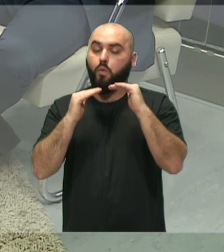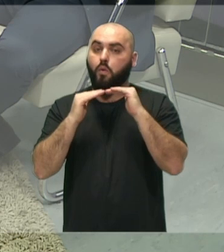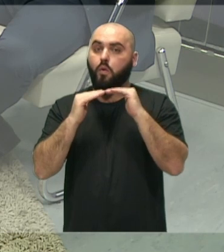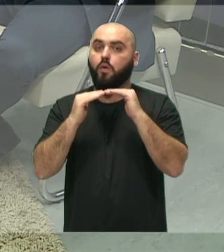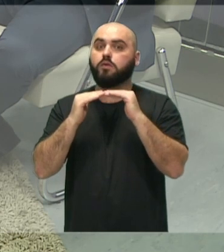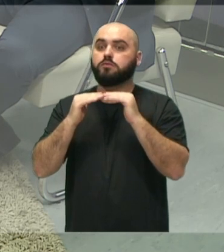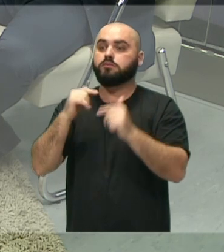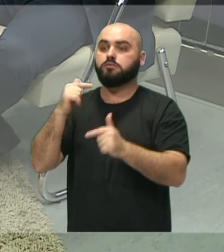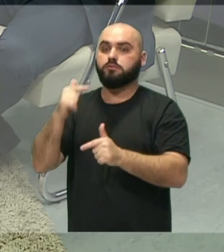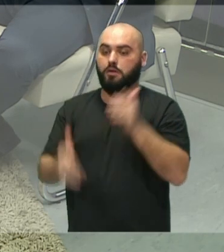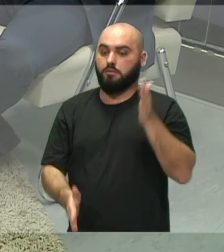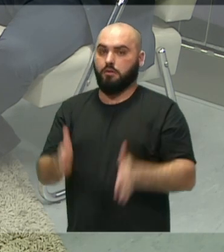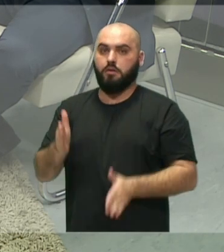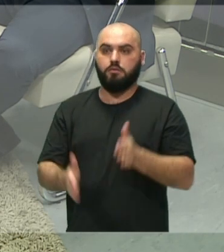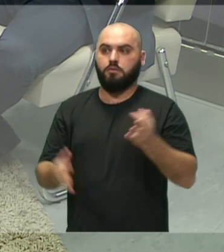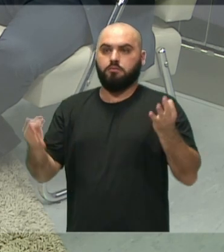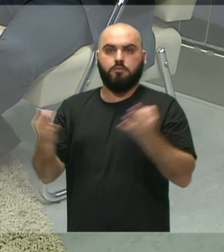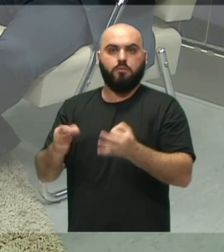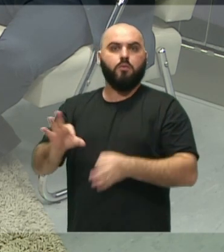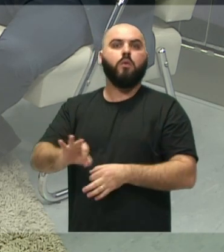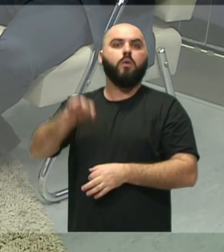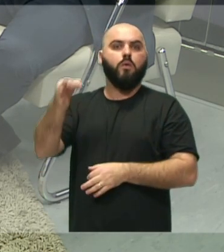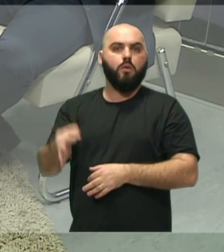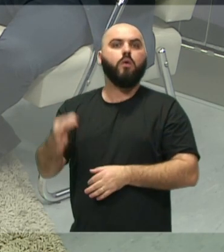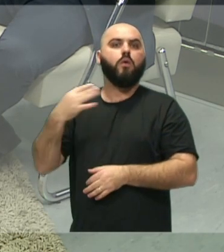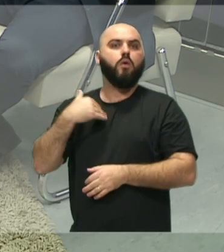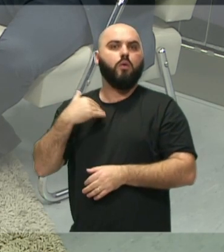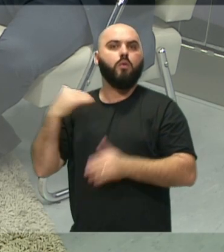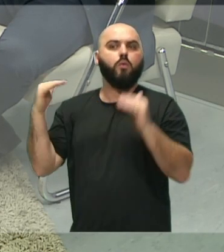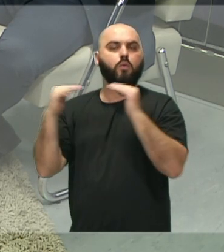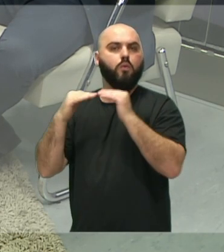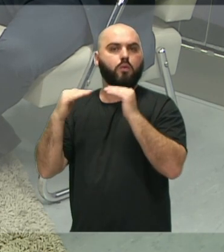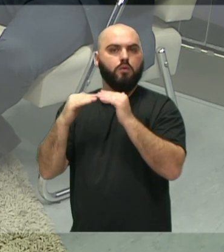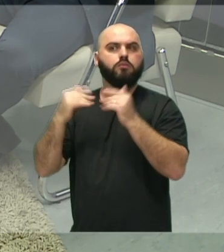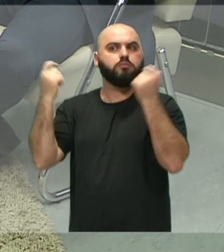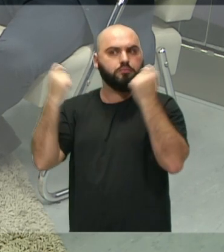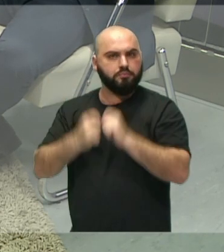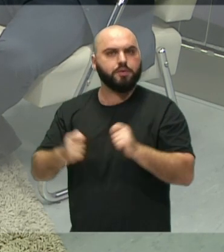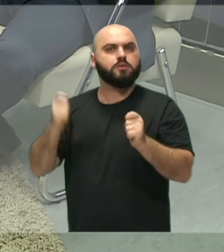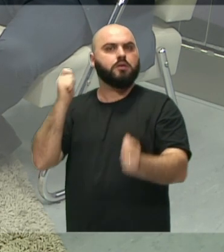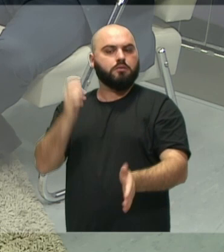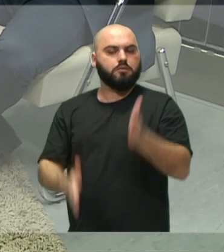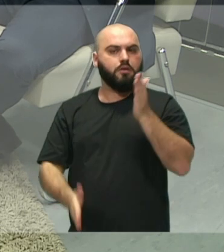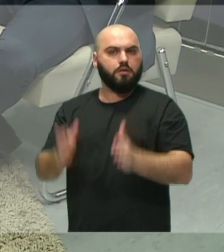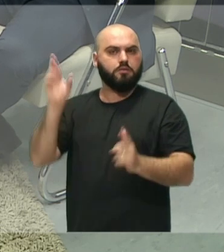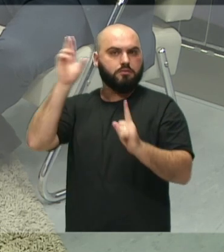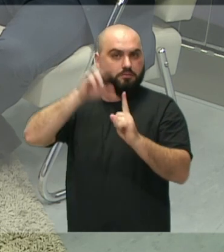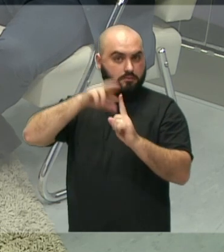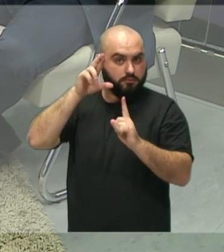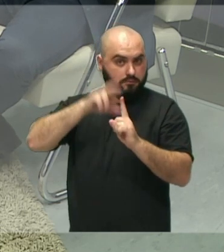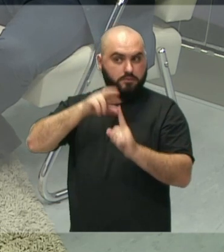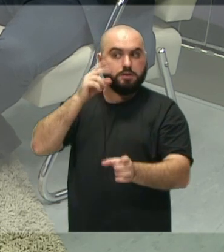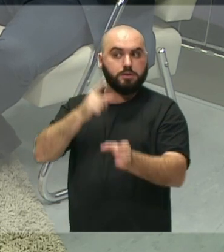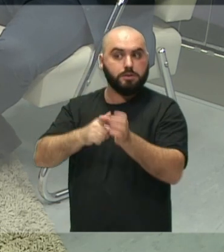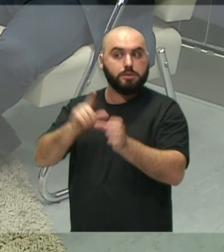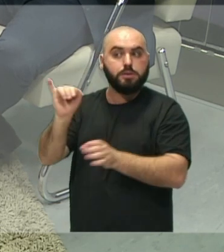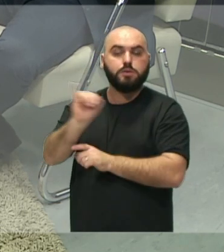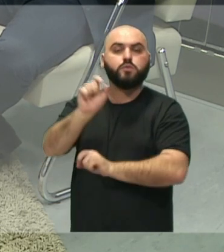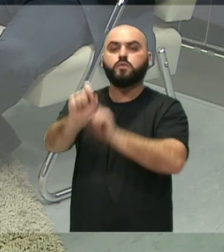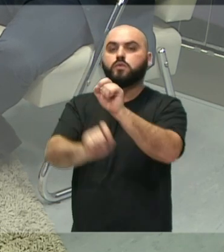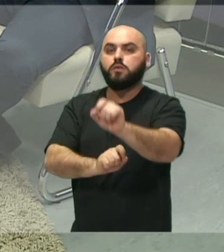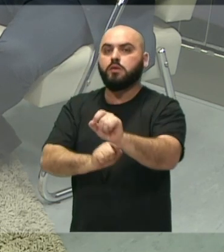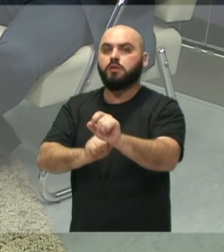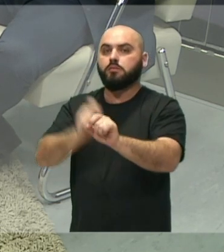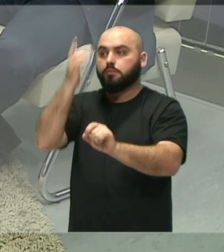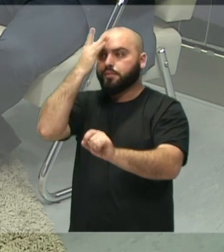sou favorável. A gente tem que ter alguns atletas de referência na cidade, que é para essa gurizada, essa base, se